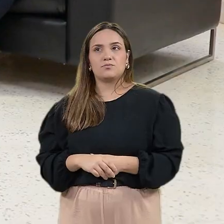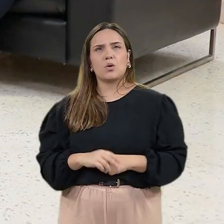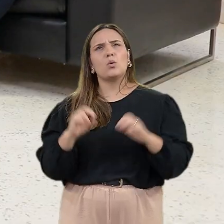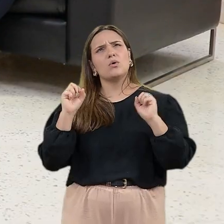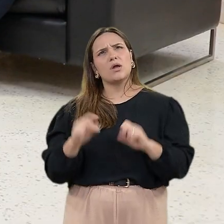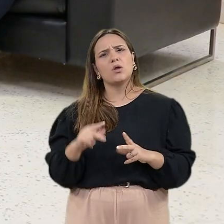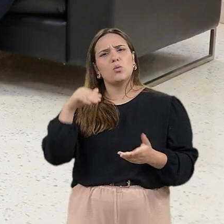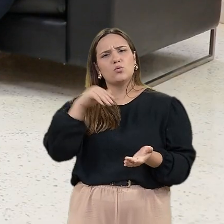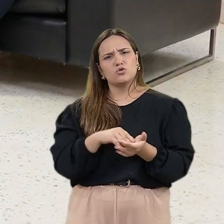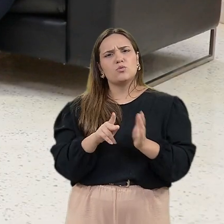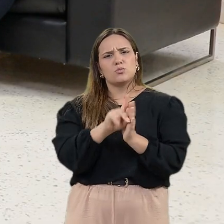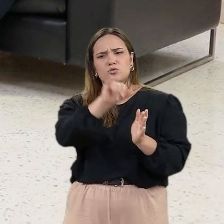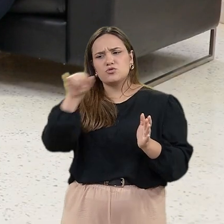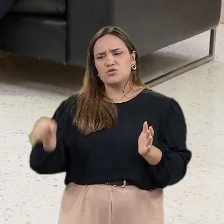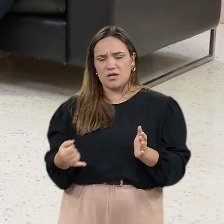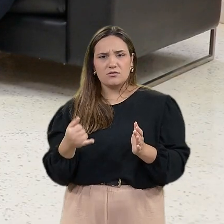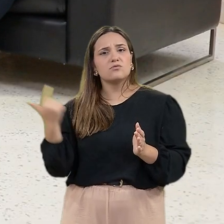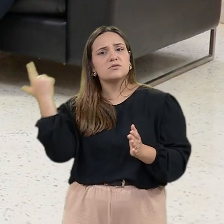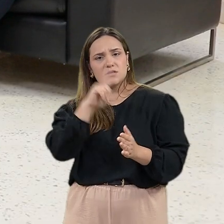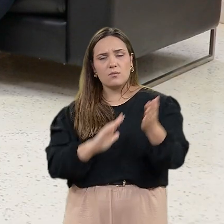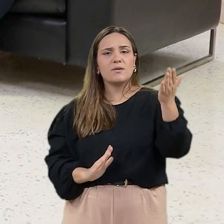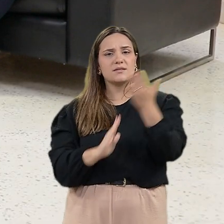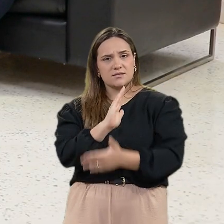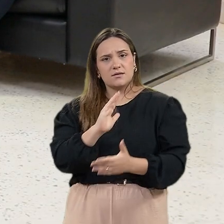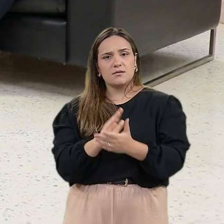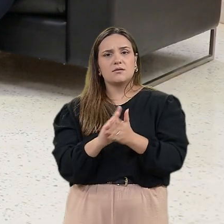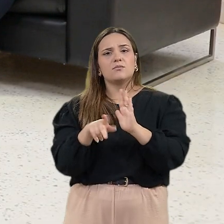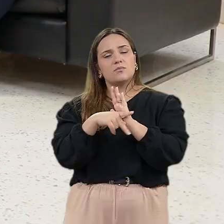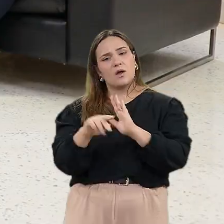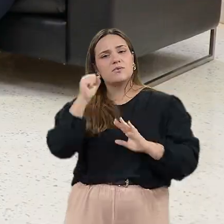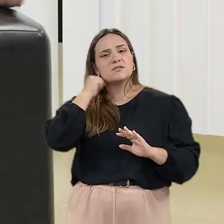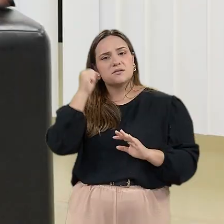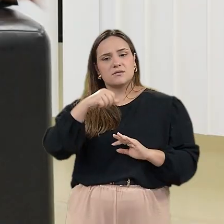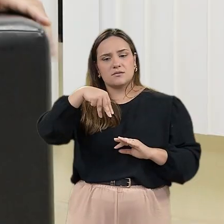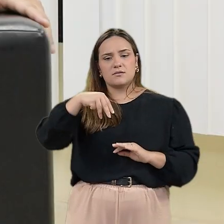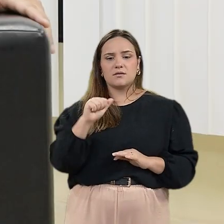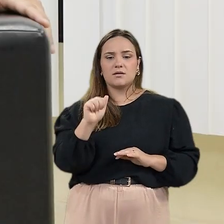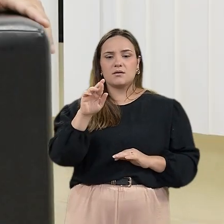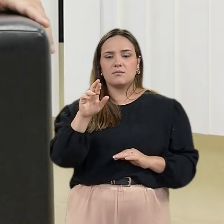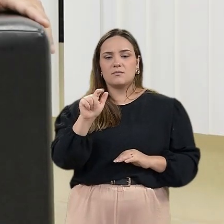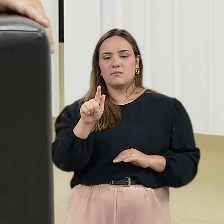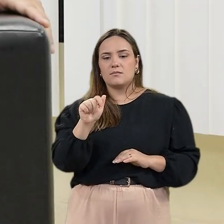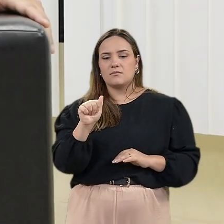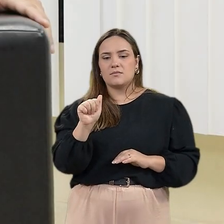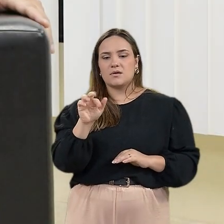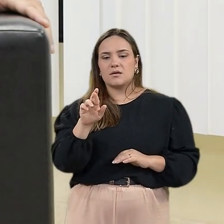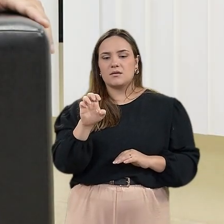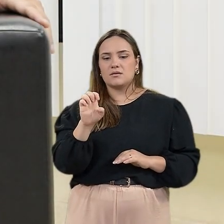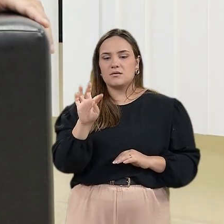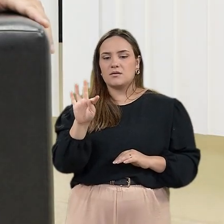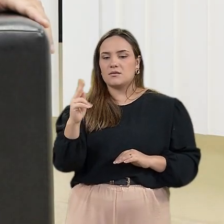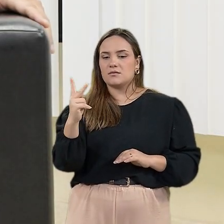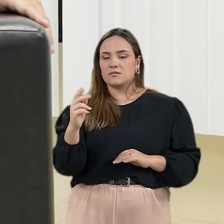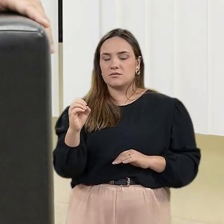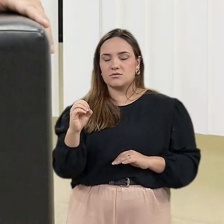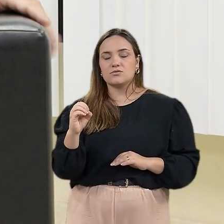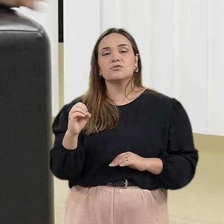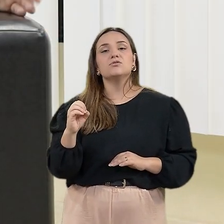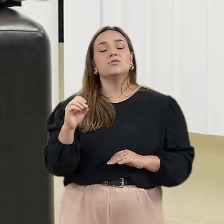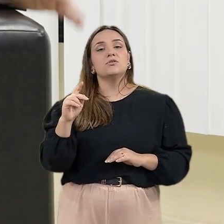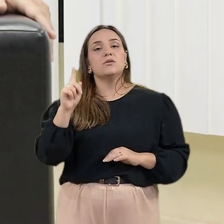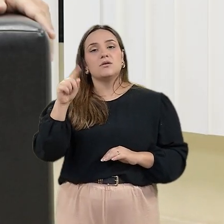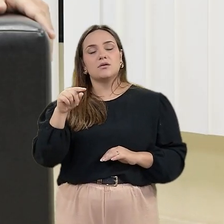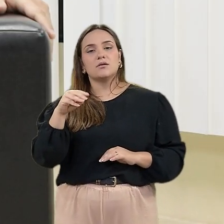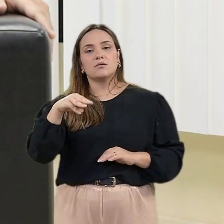pena. Então, o último projeto que vingou, que foi da senadora Margarete, que é do Mato Grosso,